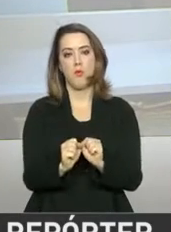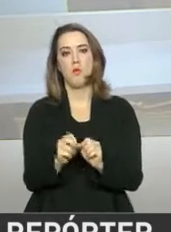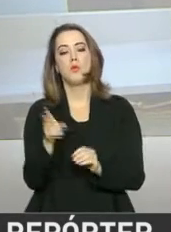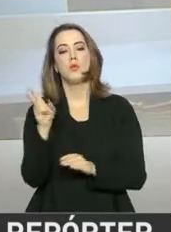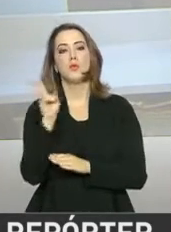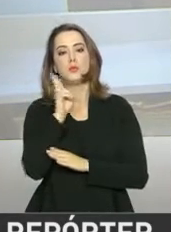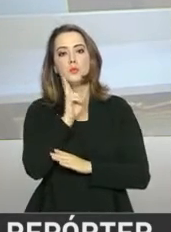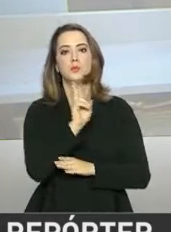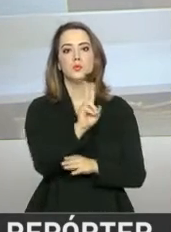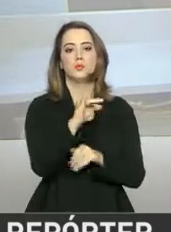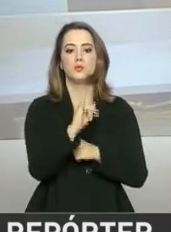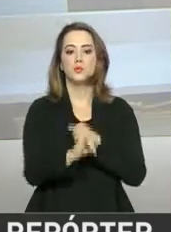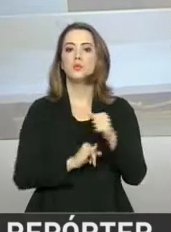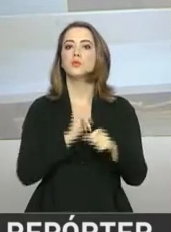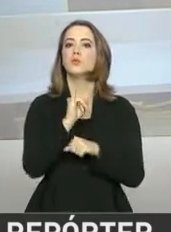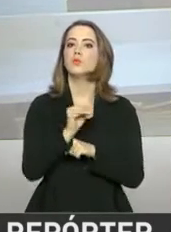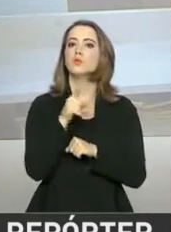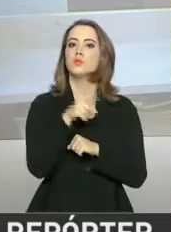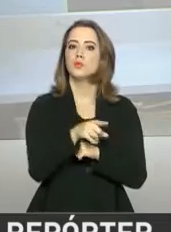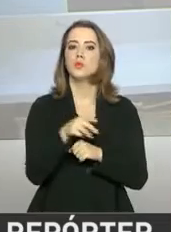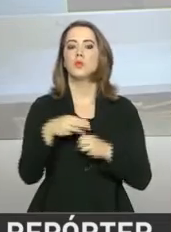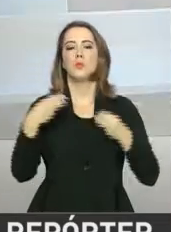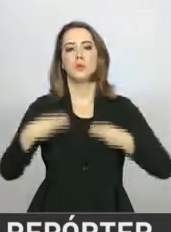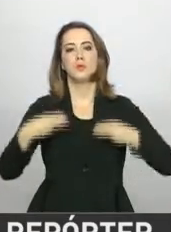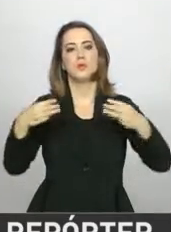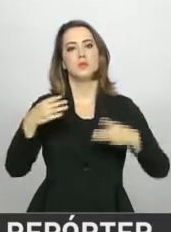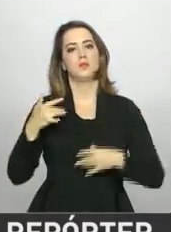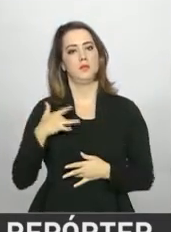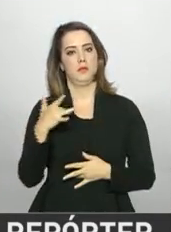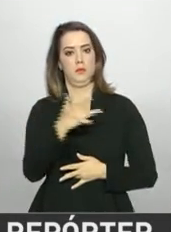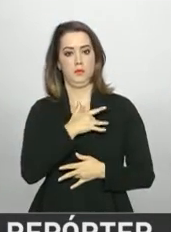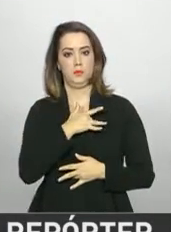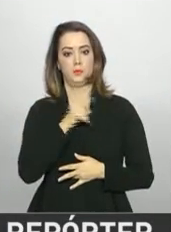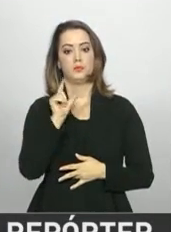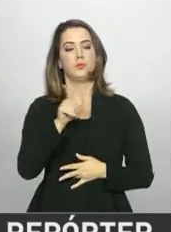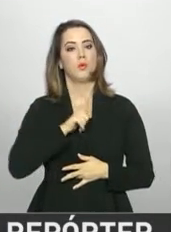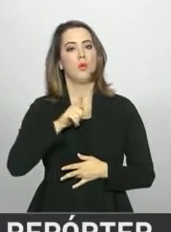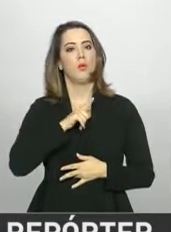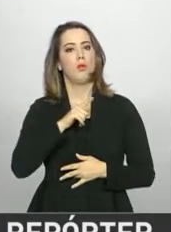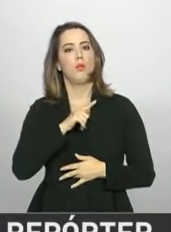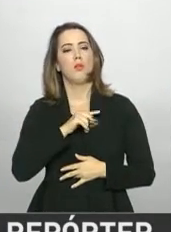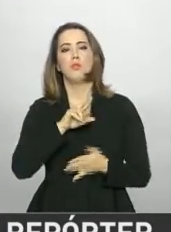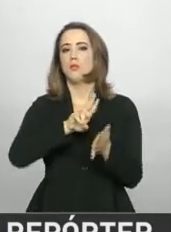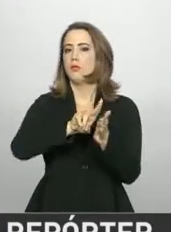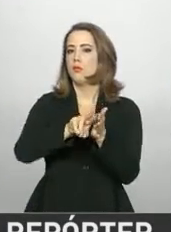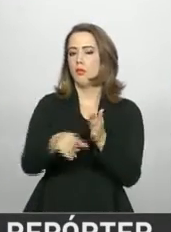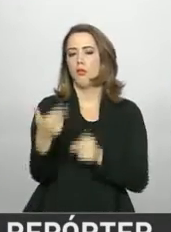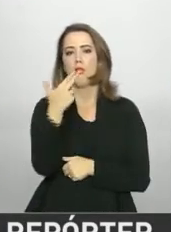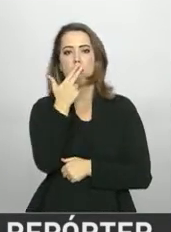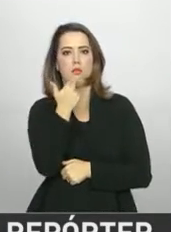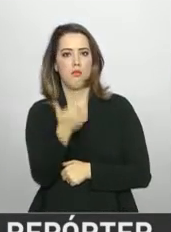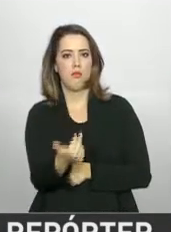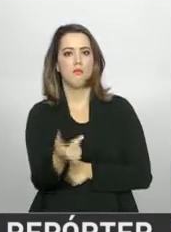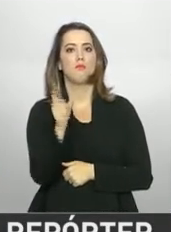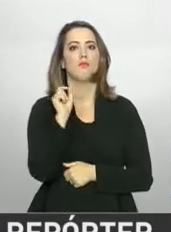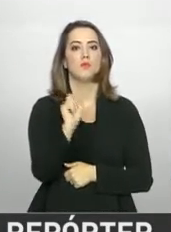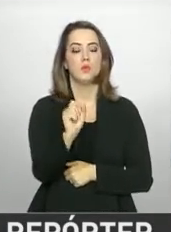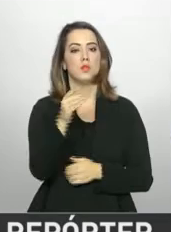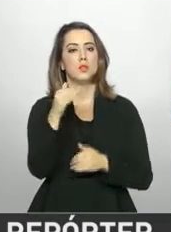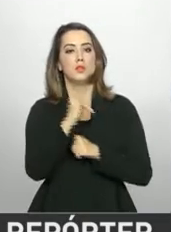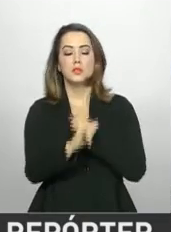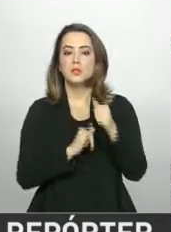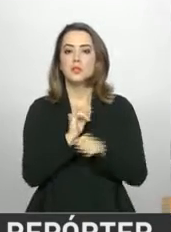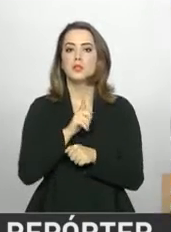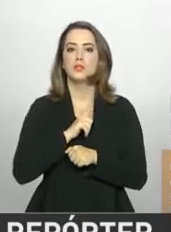Saúde do Viajante, lançado pelo Ministério da Saúde. Disponível em português, inglês e espanhol, a página traz informações